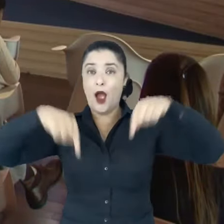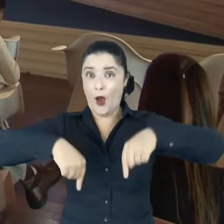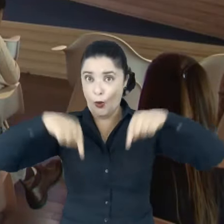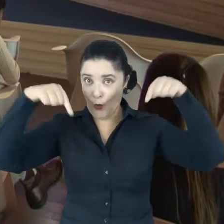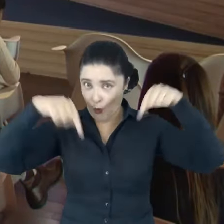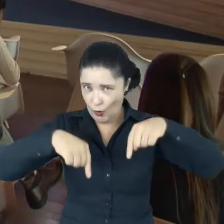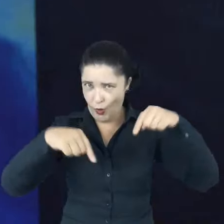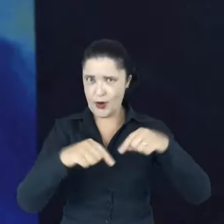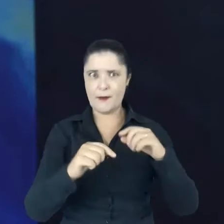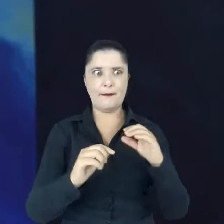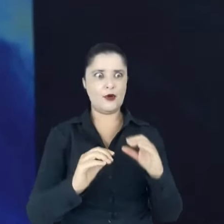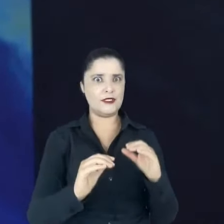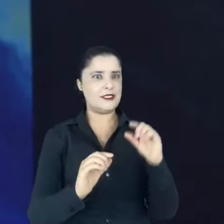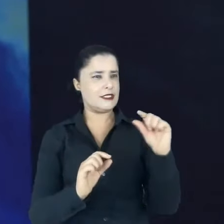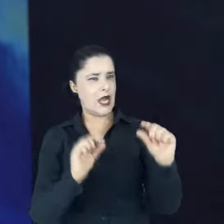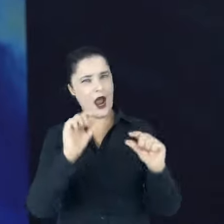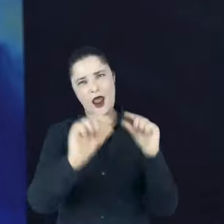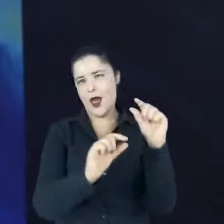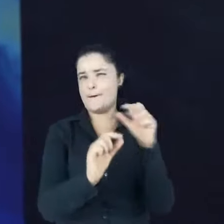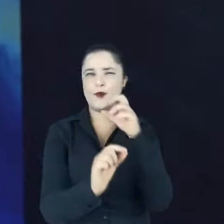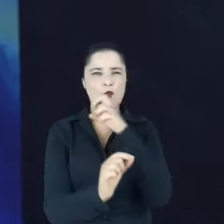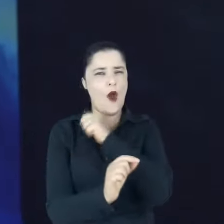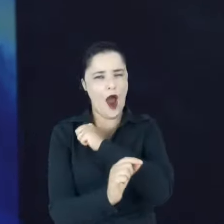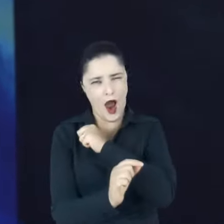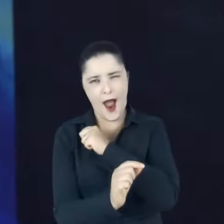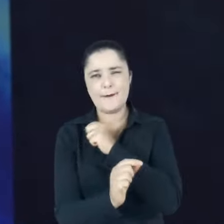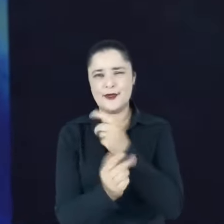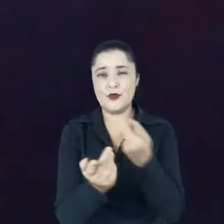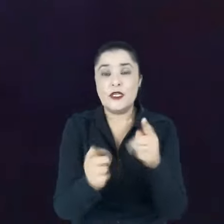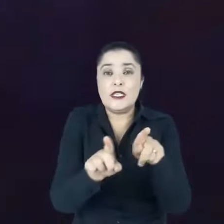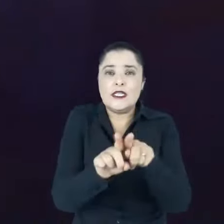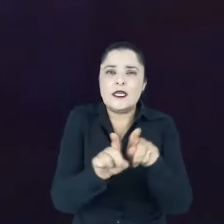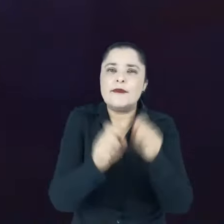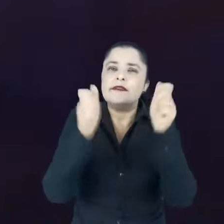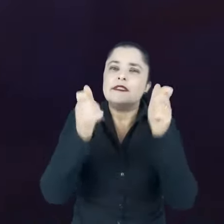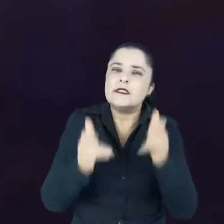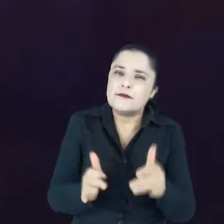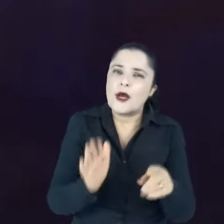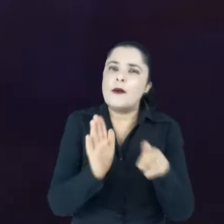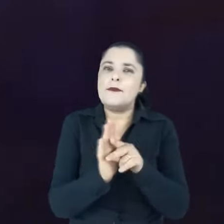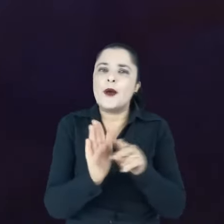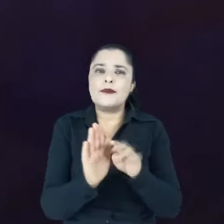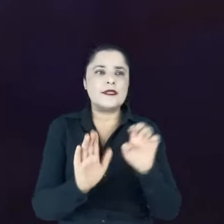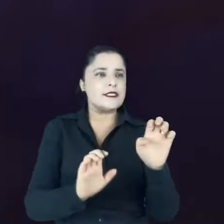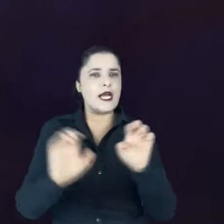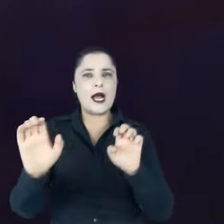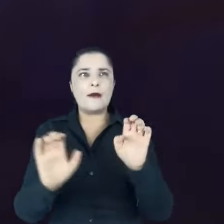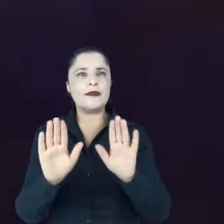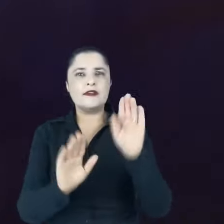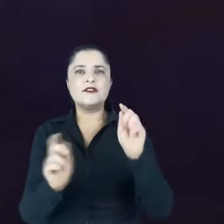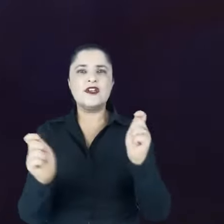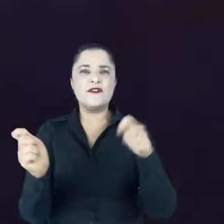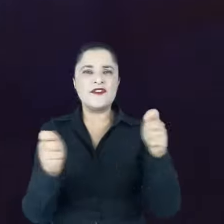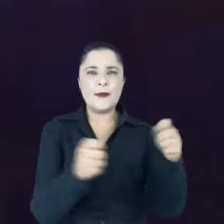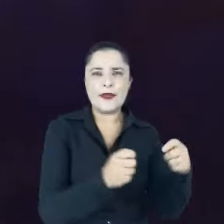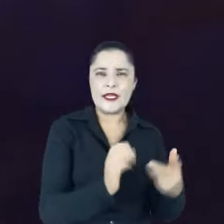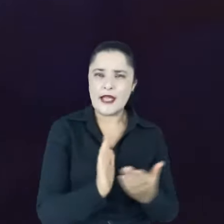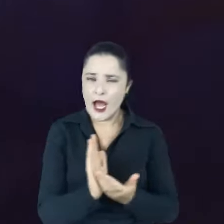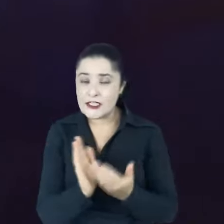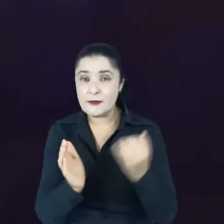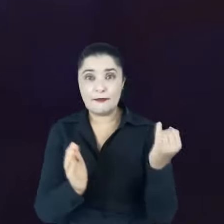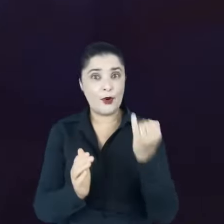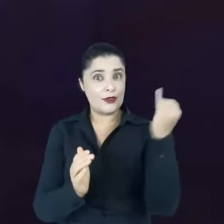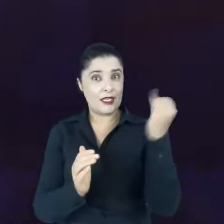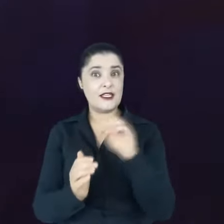muito rapidamente. Também falamos de escalabilidade, viabilidade, isso é importante, né? É o ESG que começa